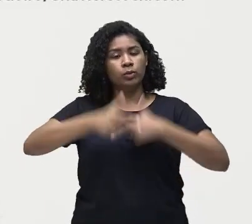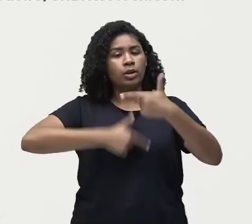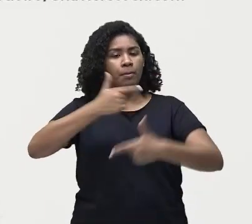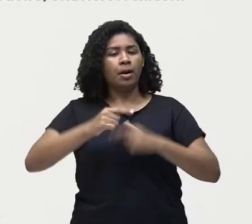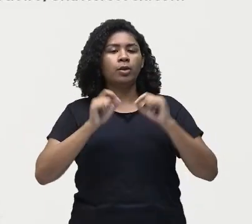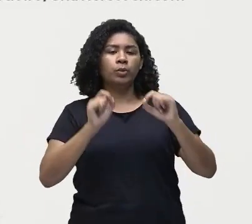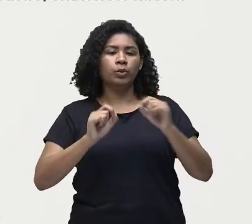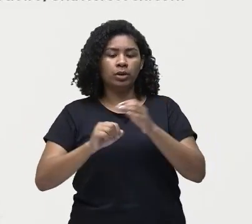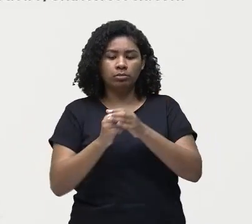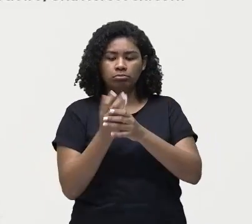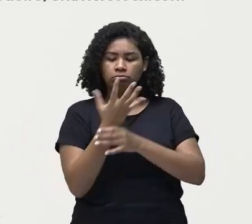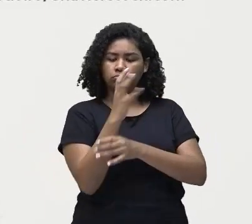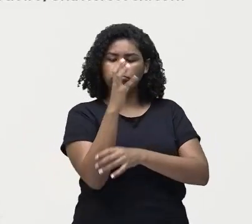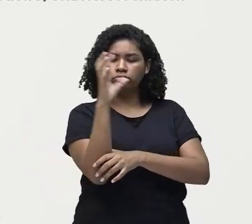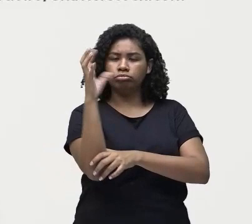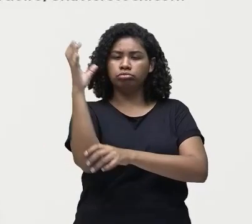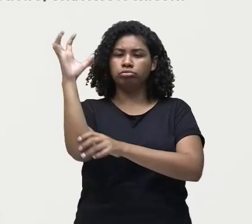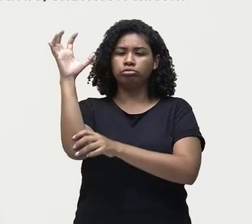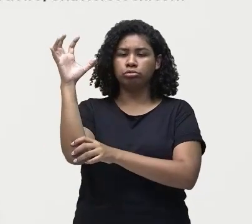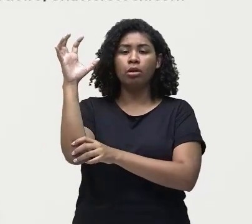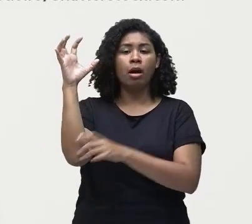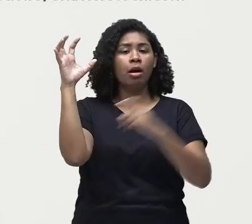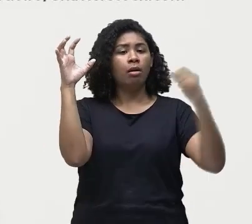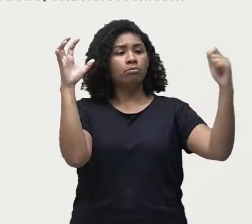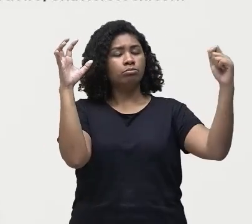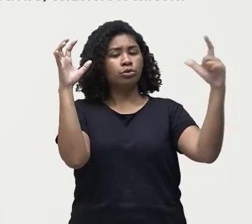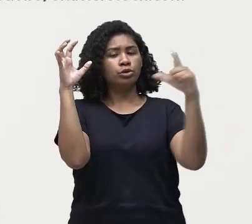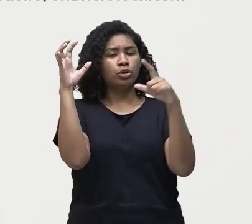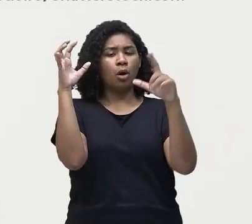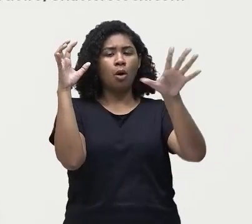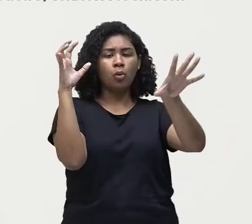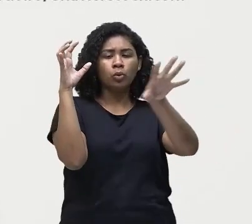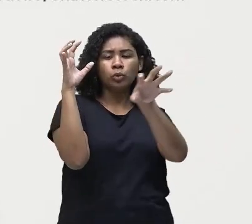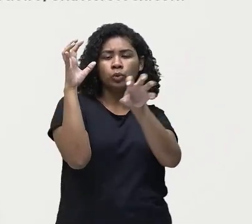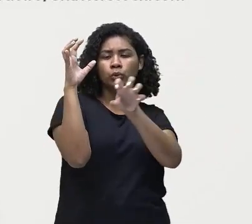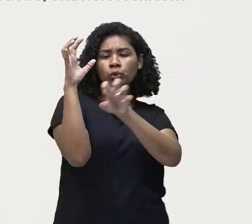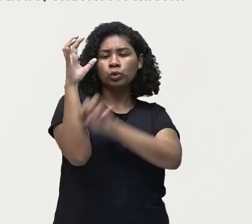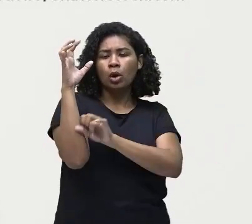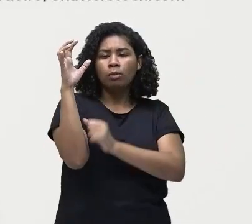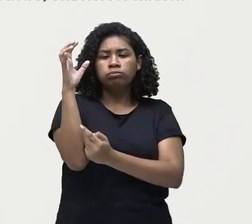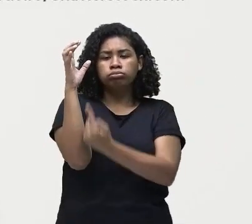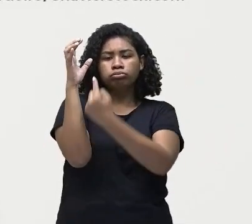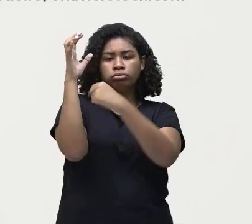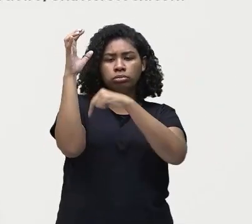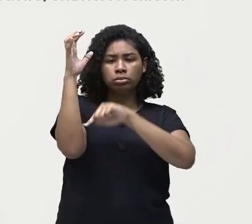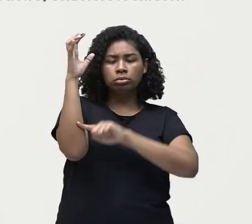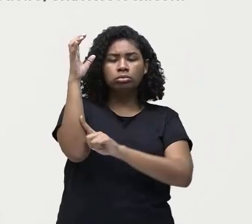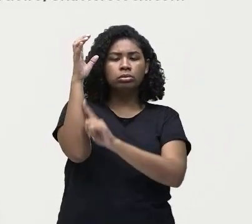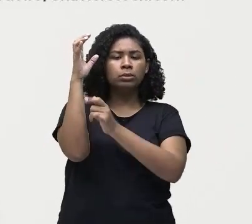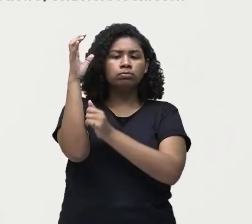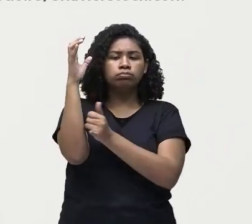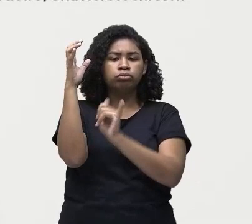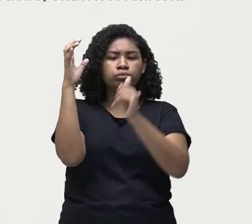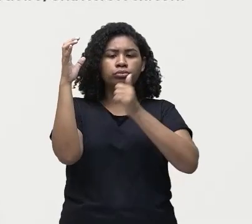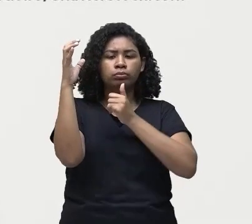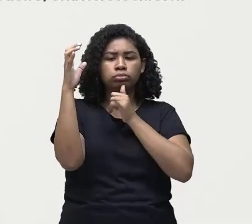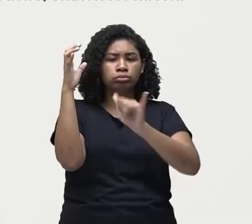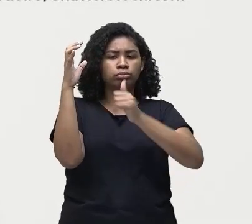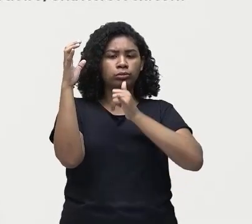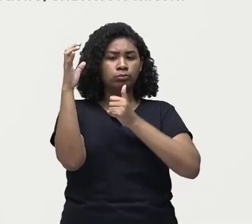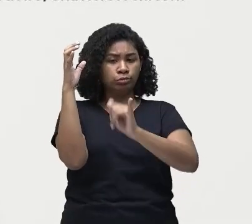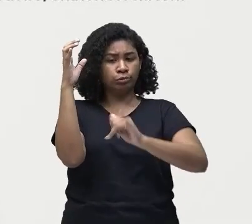fotossíntese. Então, seres autótrofos, não esqueçam, produzem o seu próprio